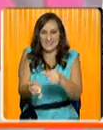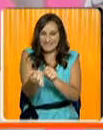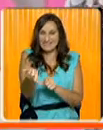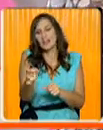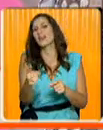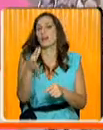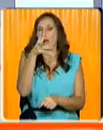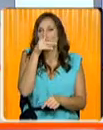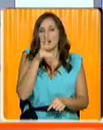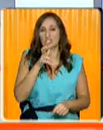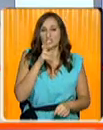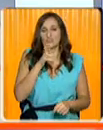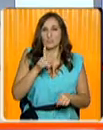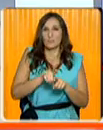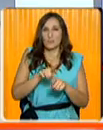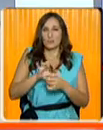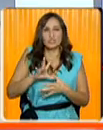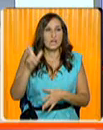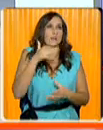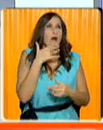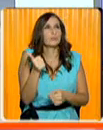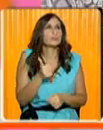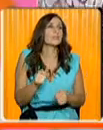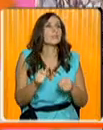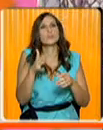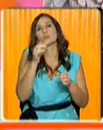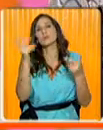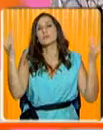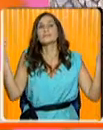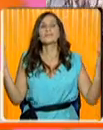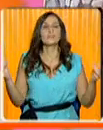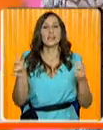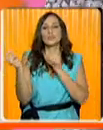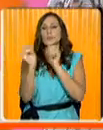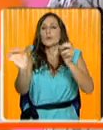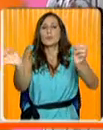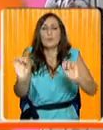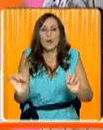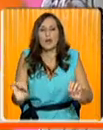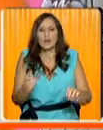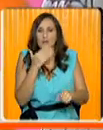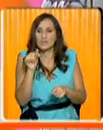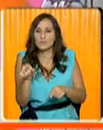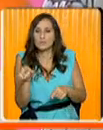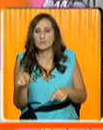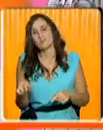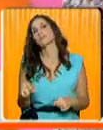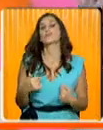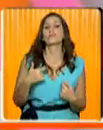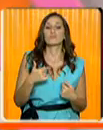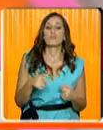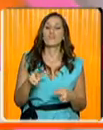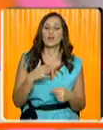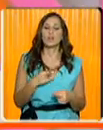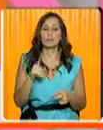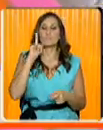um aborrecimento. Uma coisa assim, é tudo bonito, é tudo zero, ninguém discute. Acho que é importante.